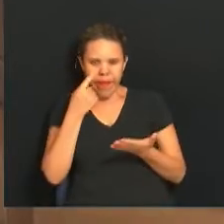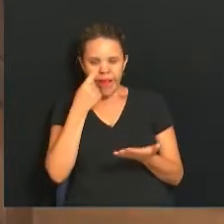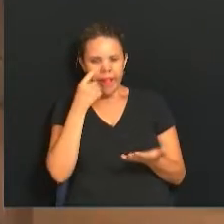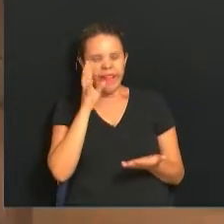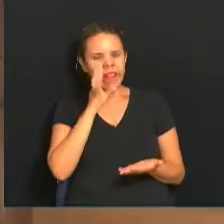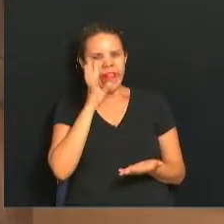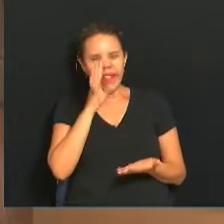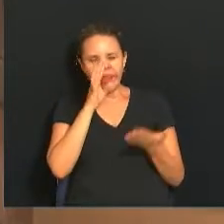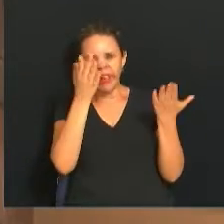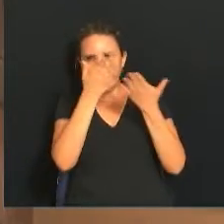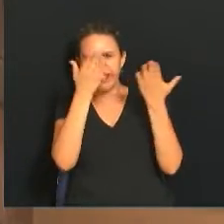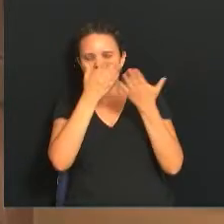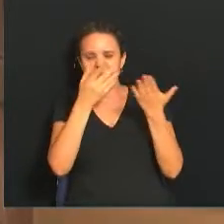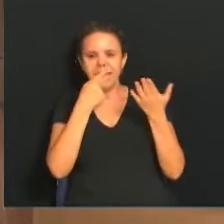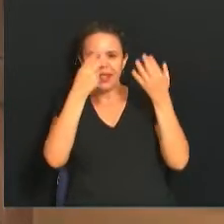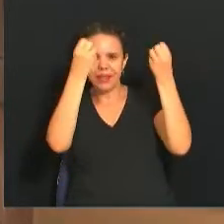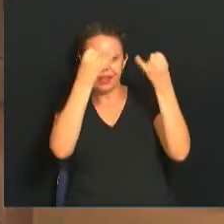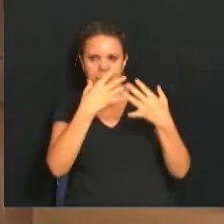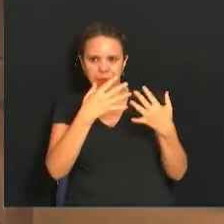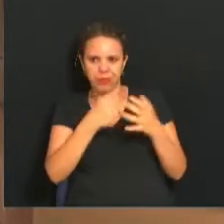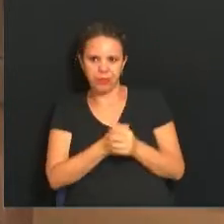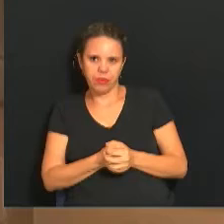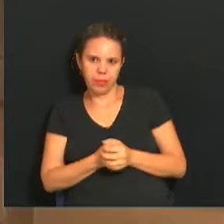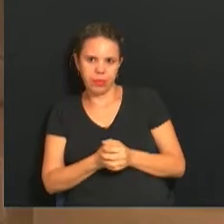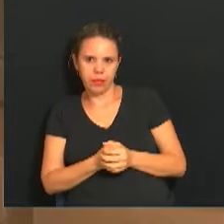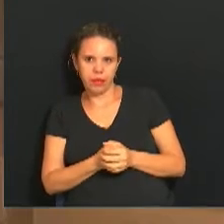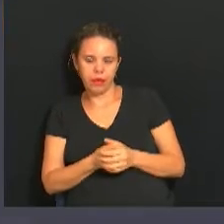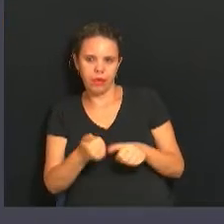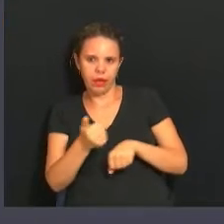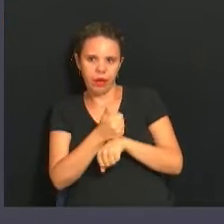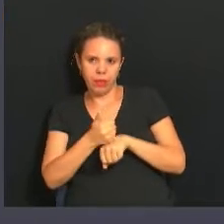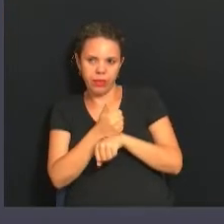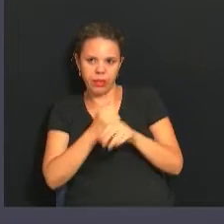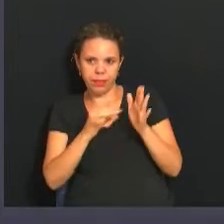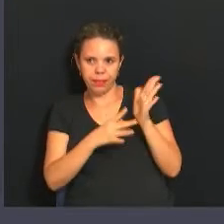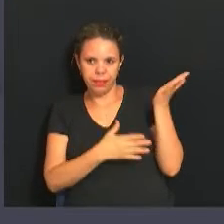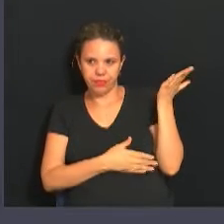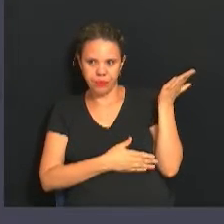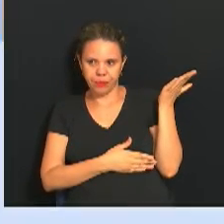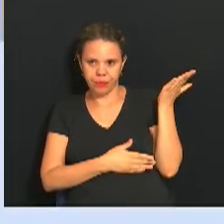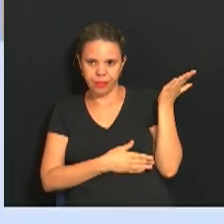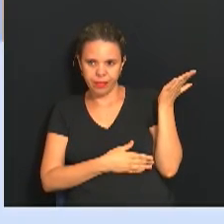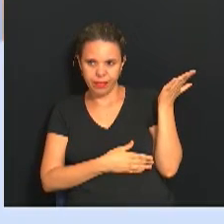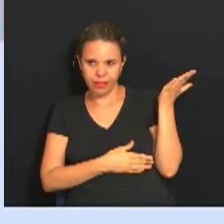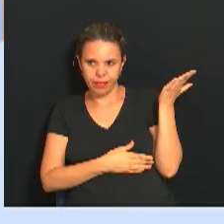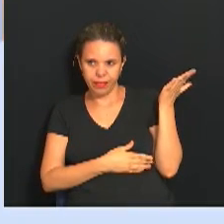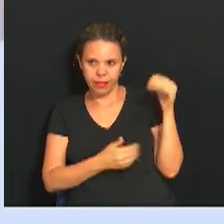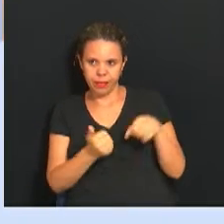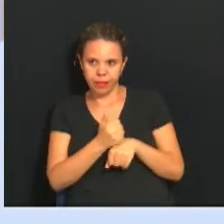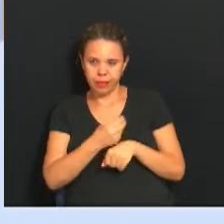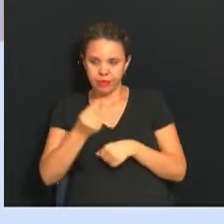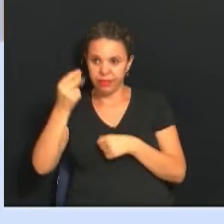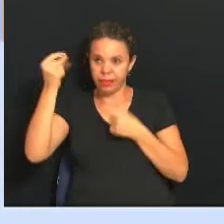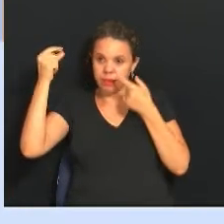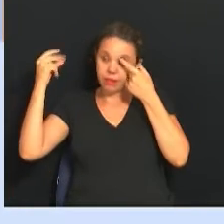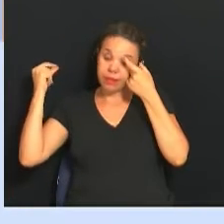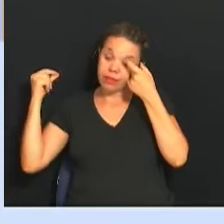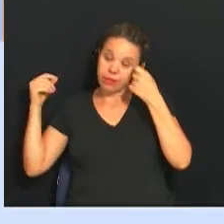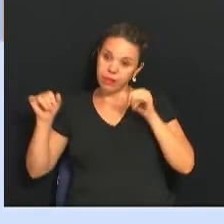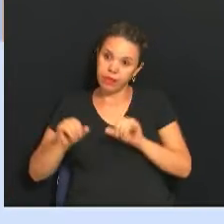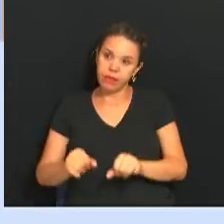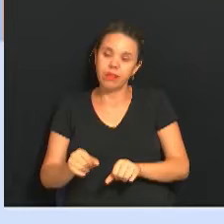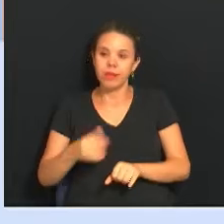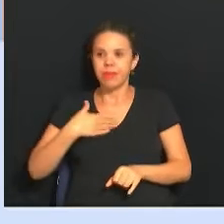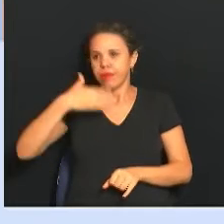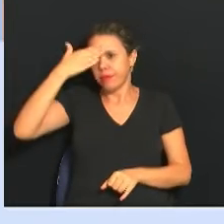bacana, hoje a gente vai falar sobre vitrinista. Então, se liga aí, bora! É uma profissão antiga. Nos mercados árabes